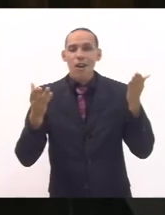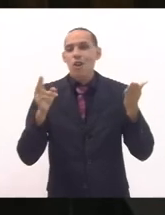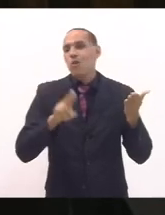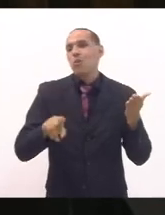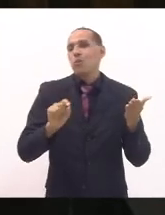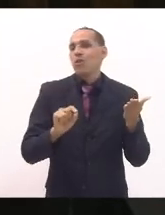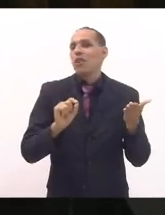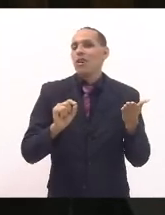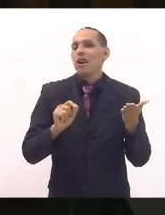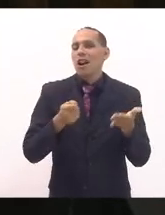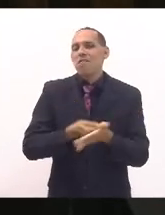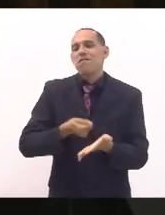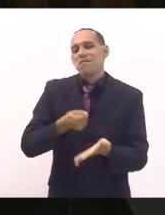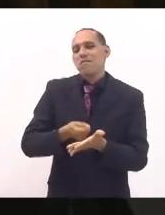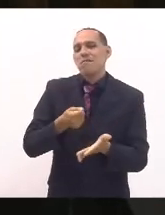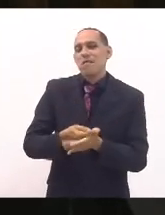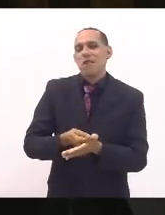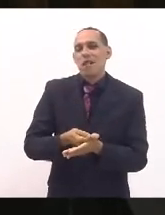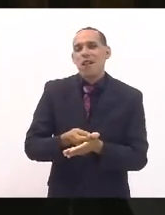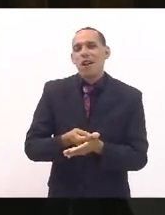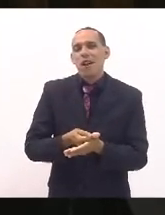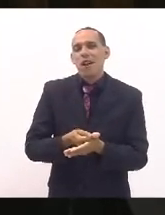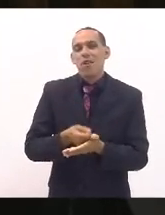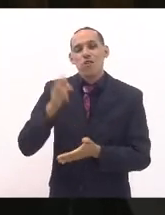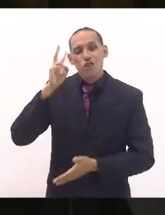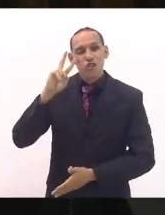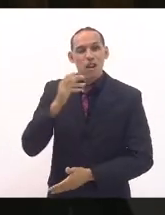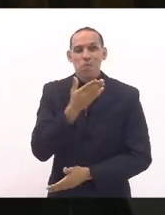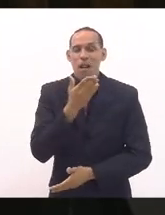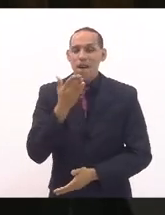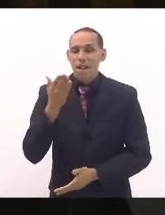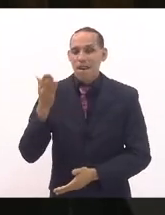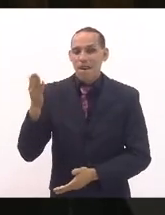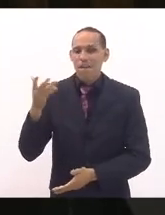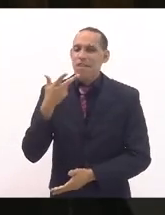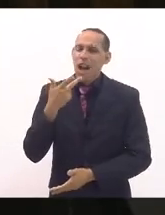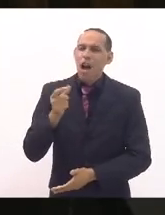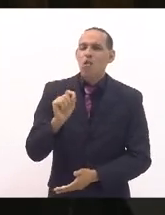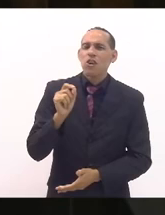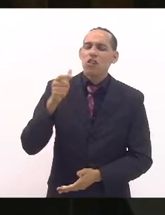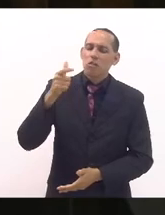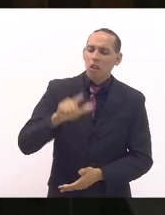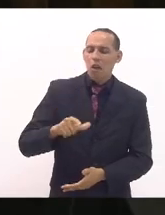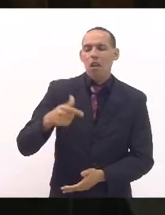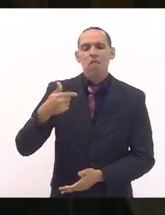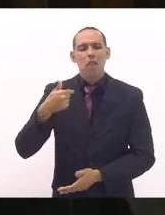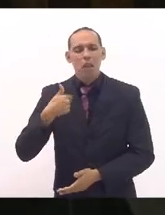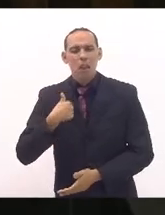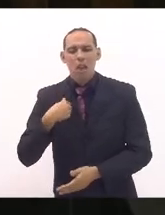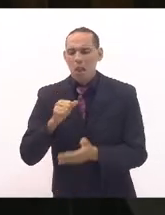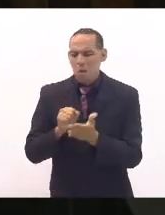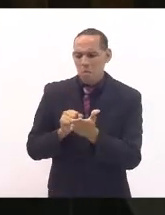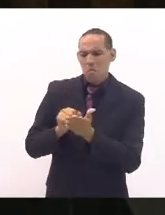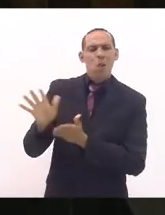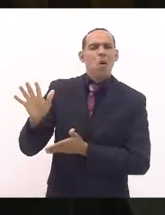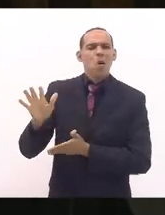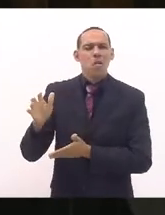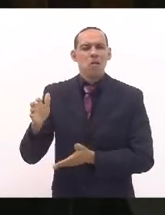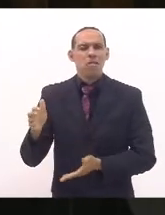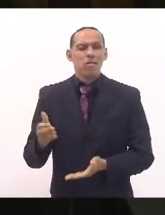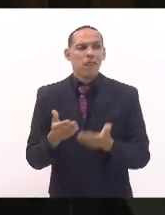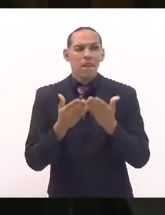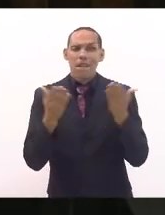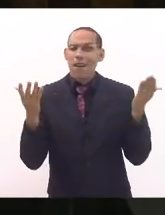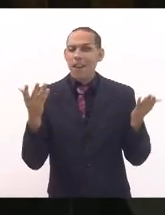resolveram impor as suas próprias narrativas, dizendo que, mais uma vez, eu havia sido expulso. Logo